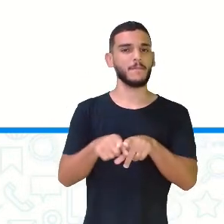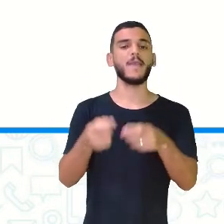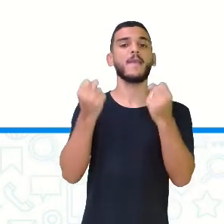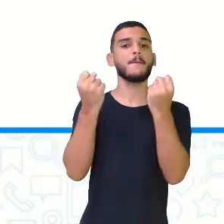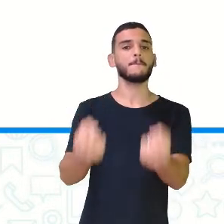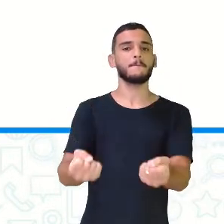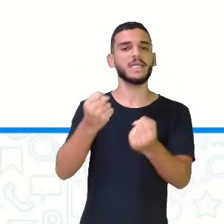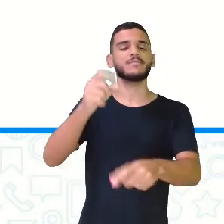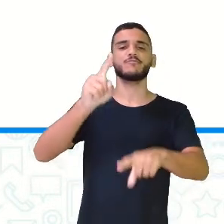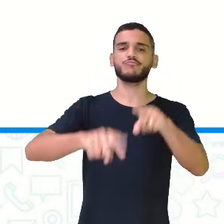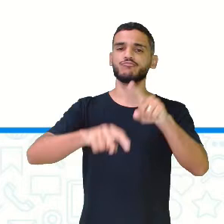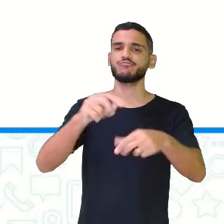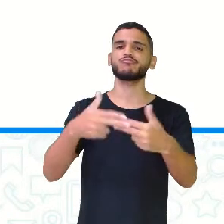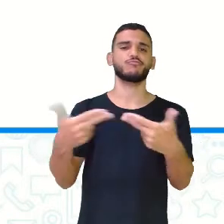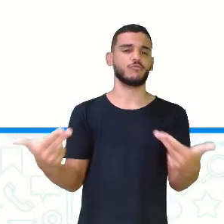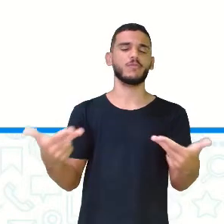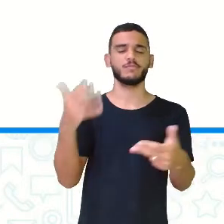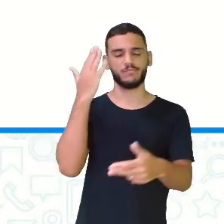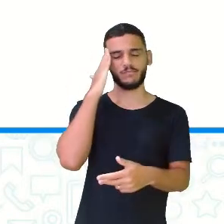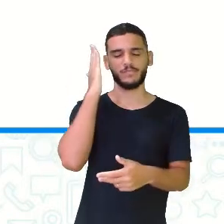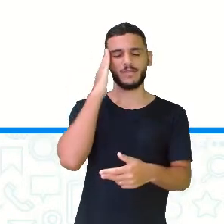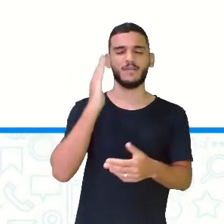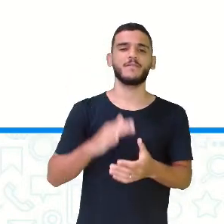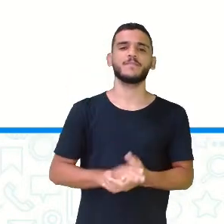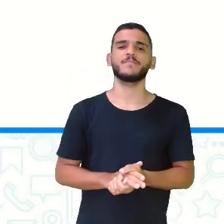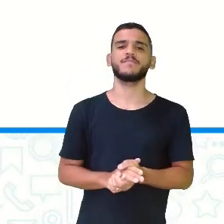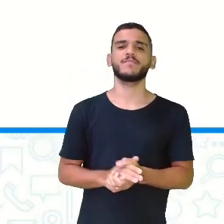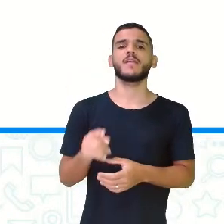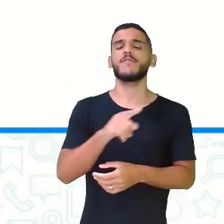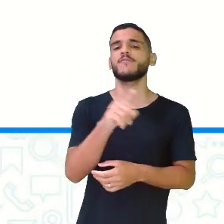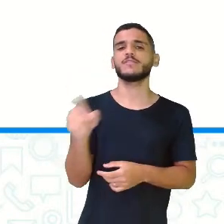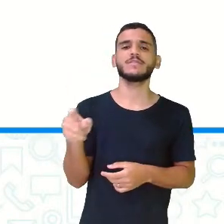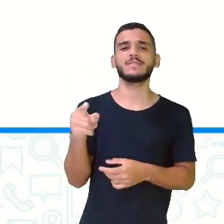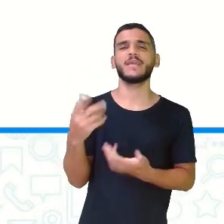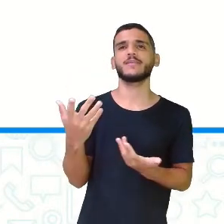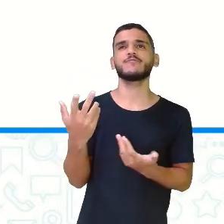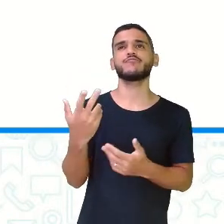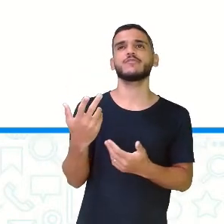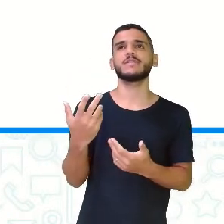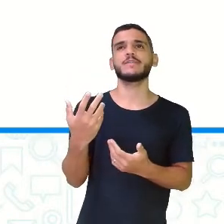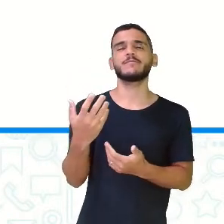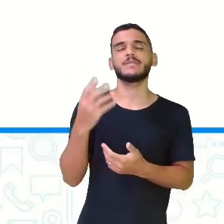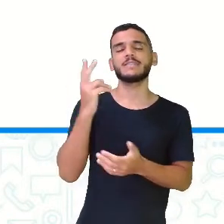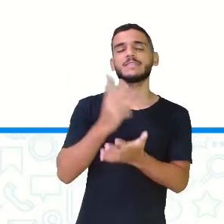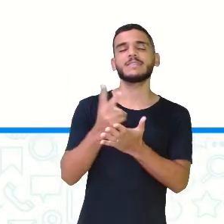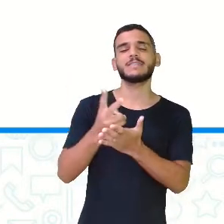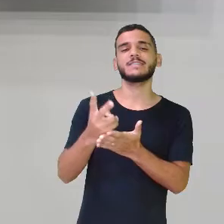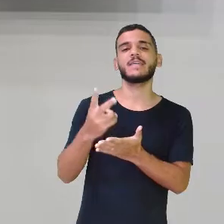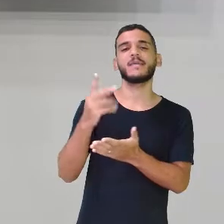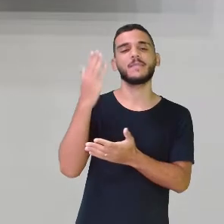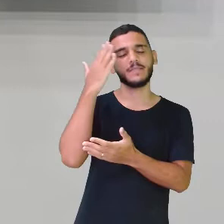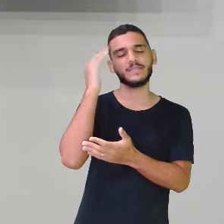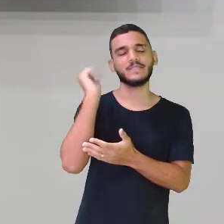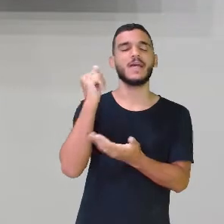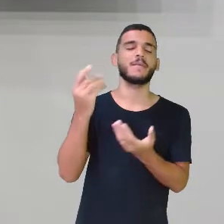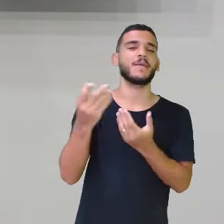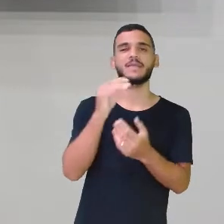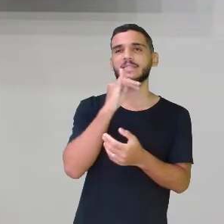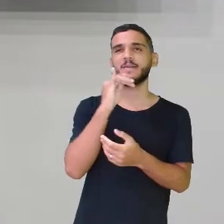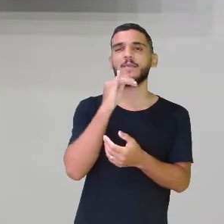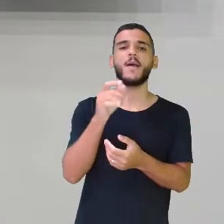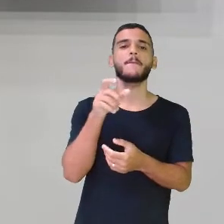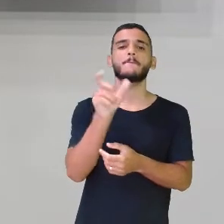massa. Vocês estão acostumados a escutar a palavra peso. Qual é o seu